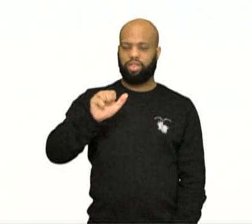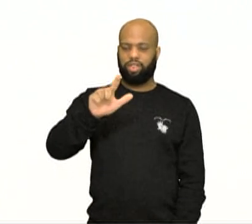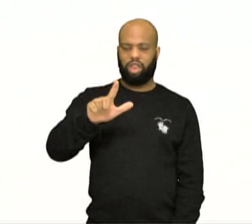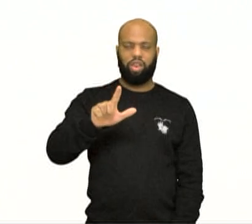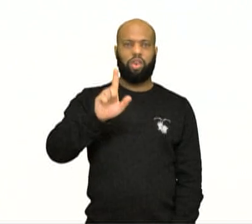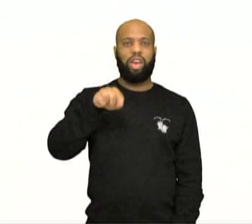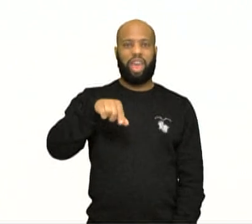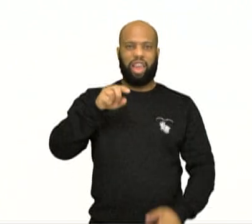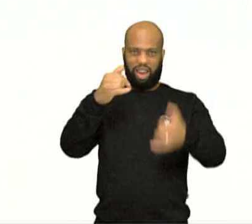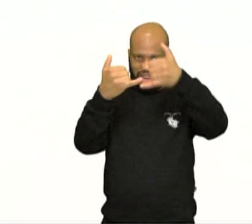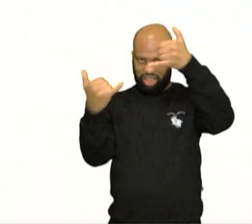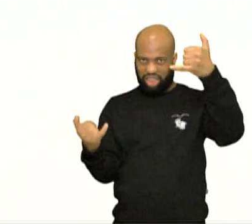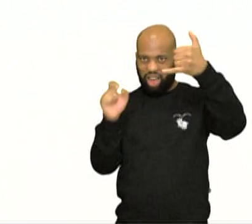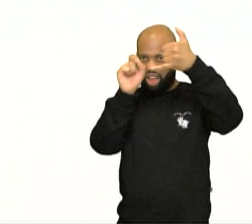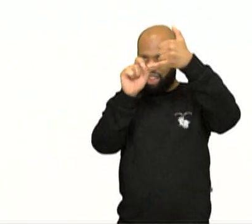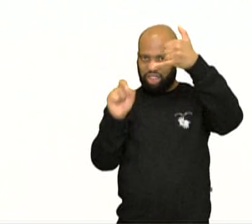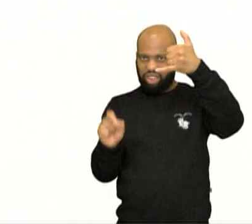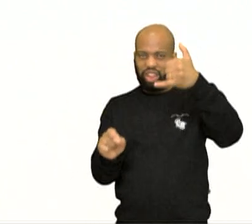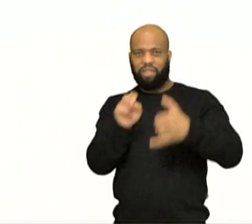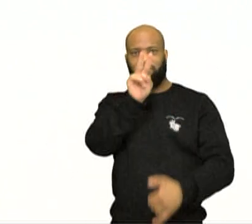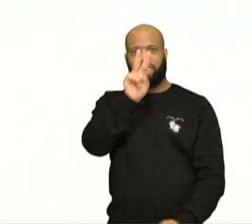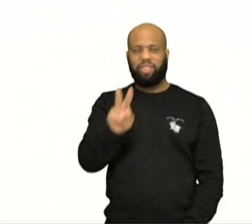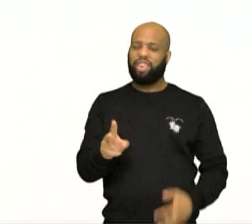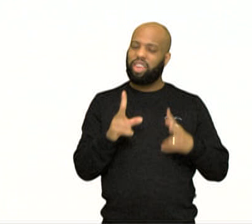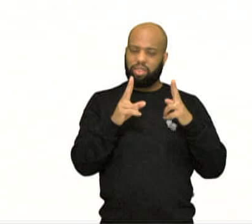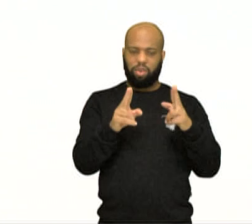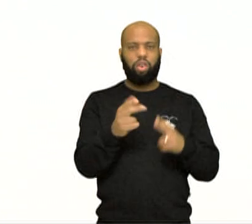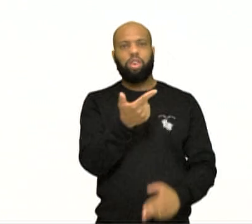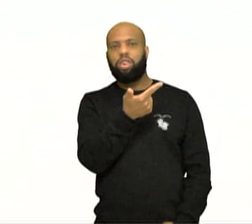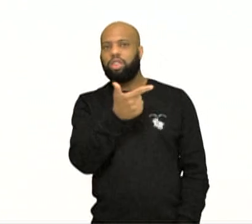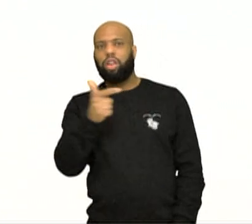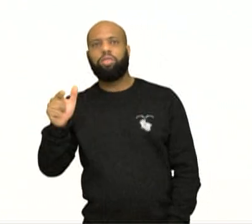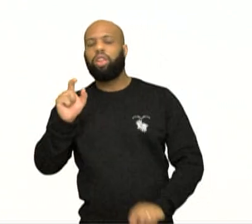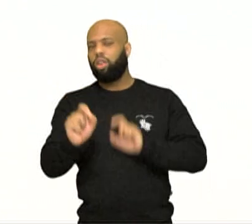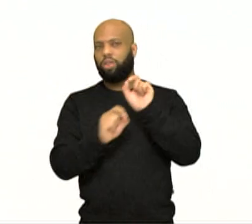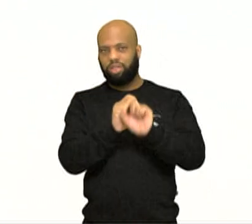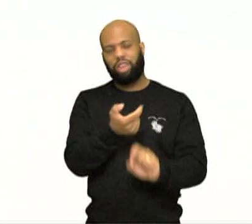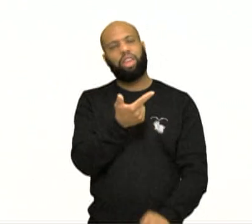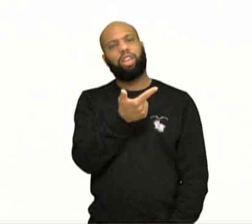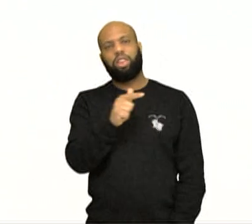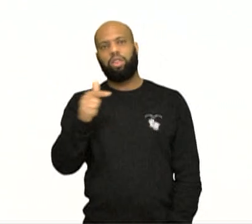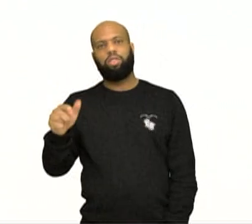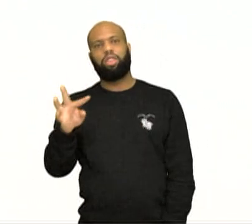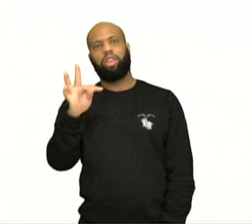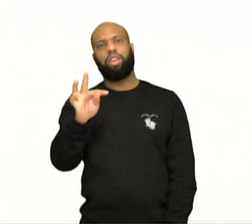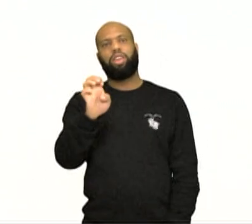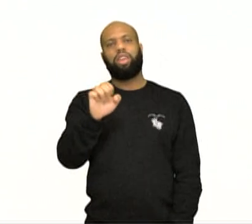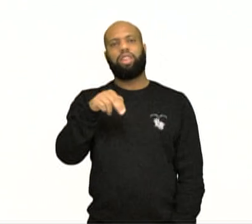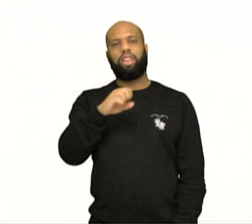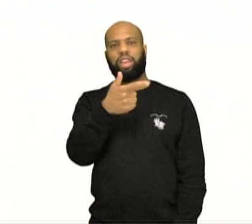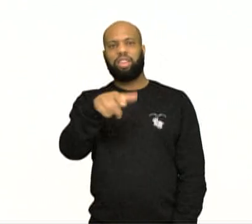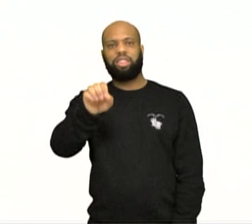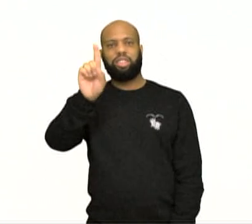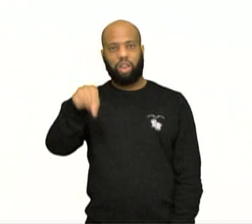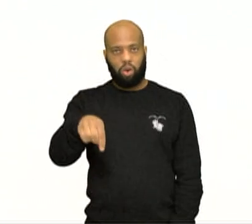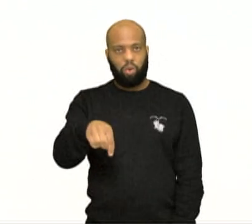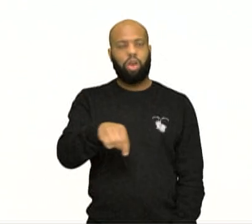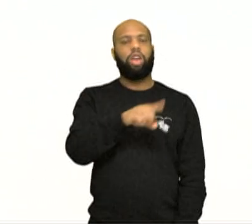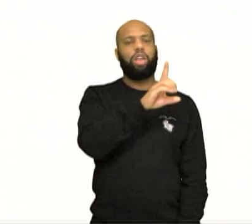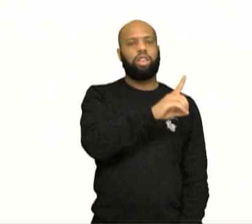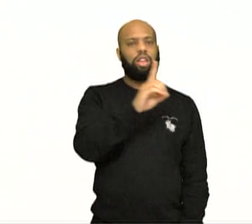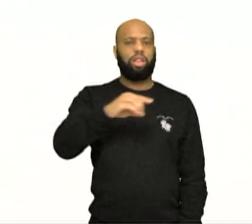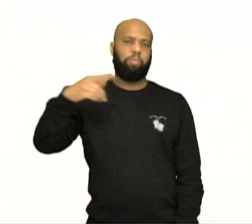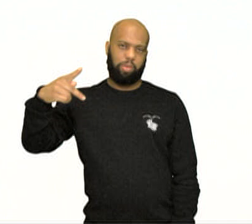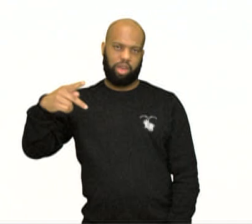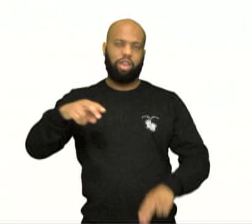todos os pontos, não há diferença de potencial, então não há tensão elétrica, né? Que é a diferença de potencial. Então,